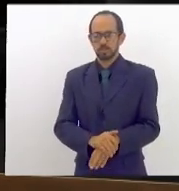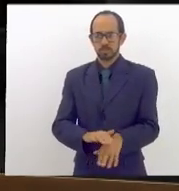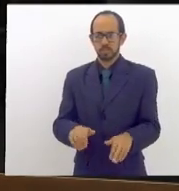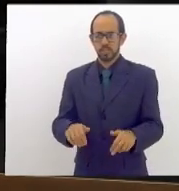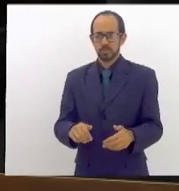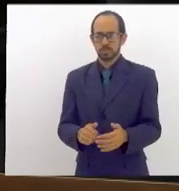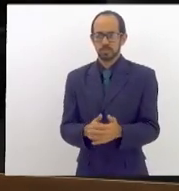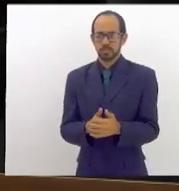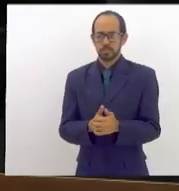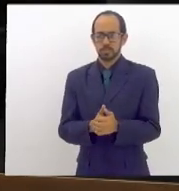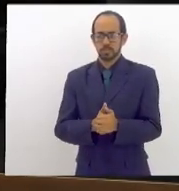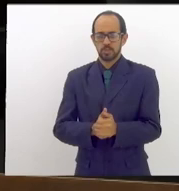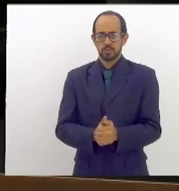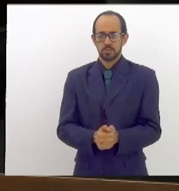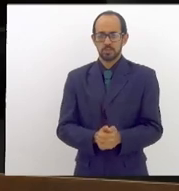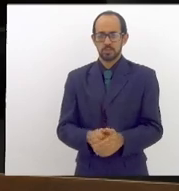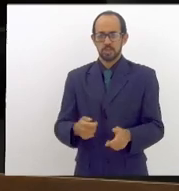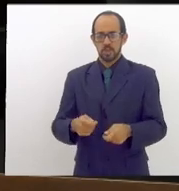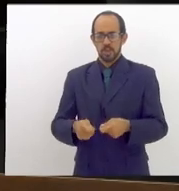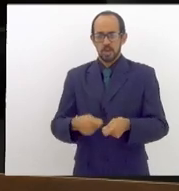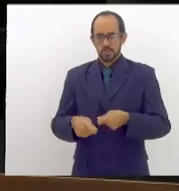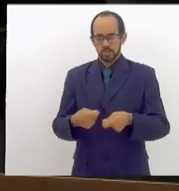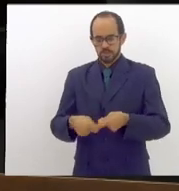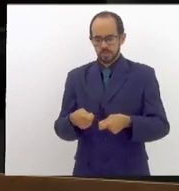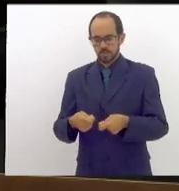a gestão financeira